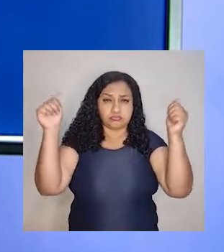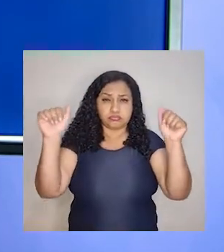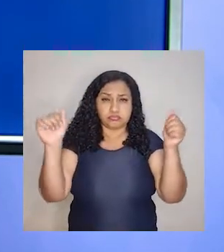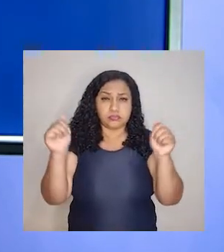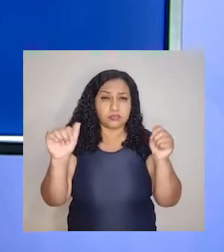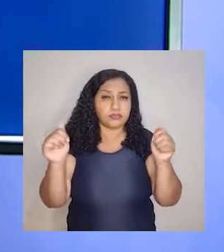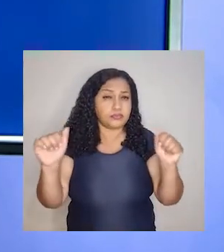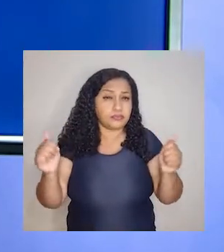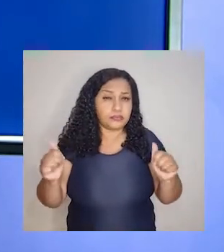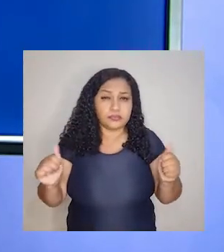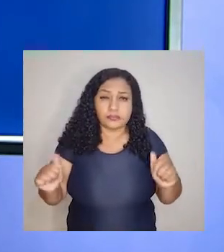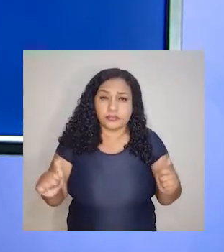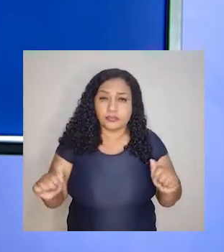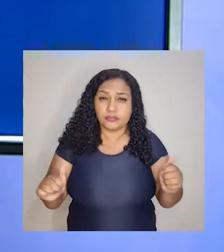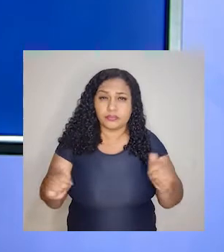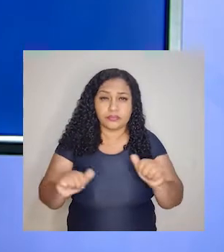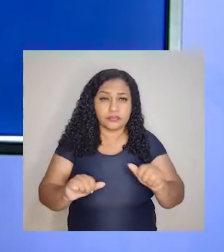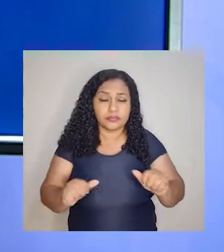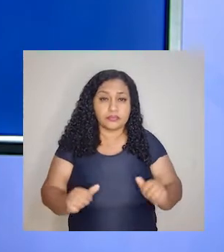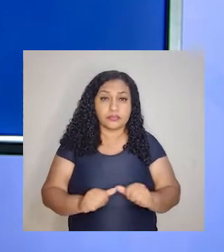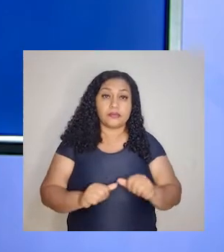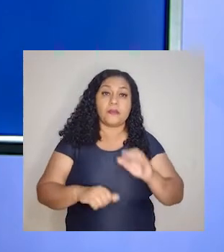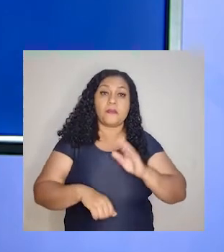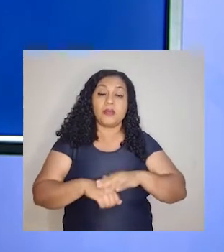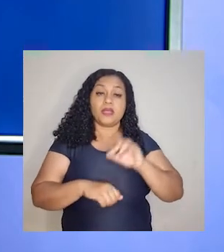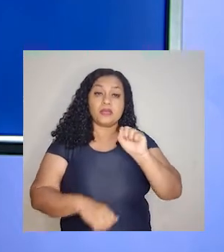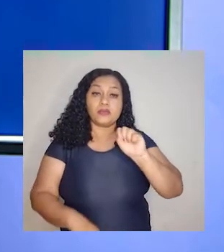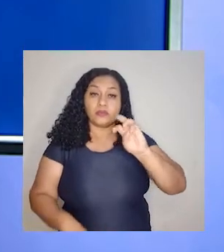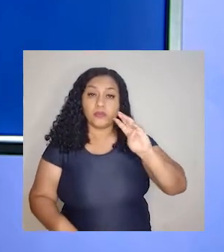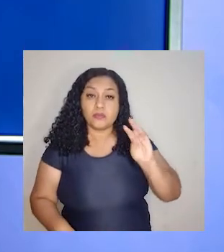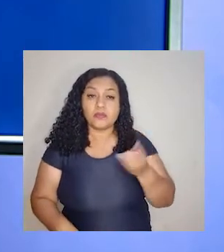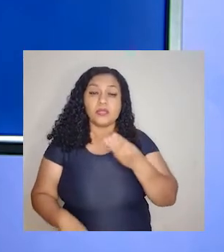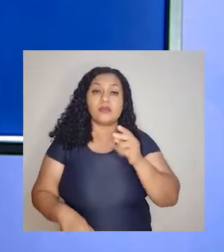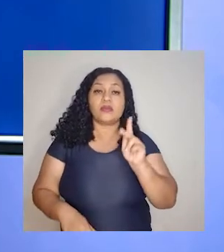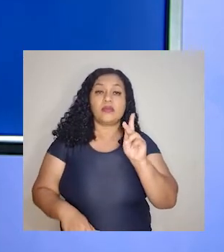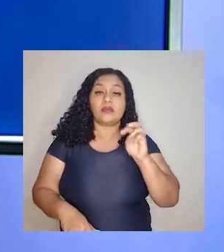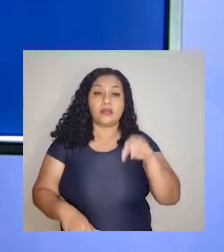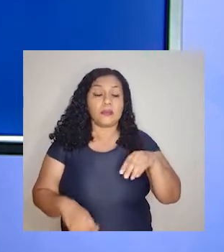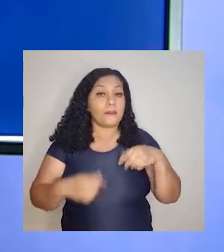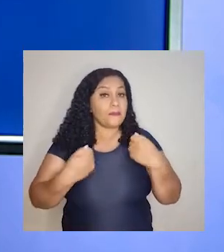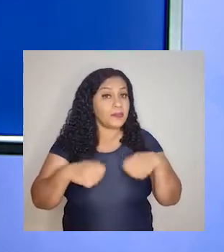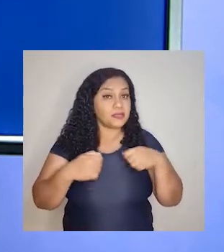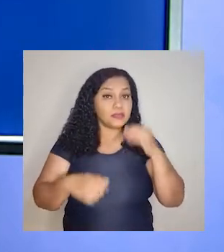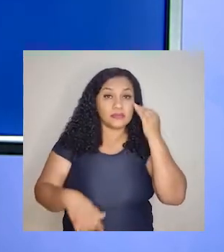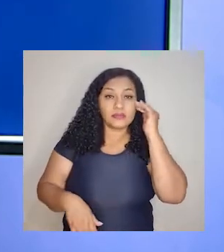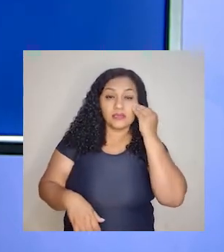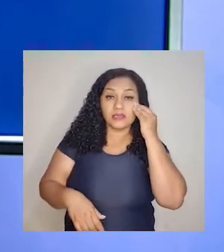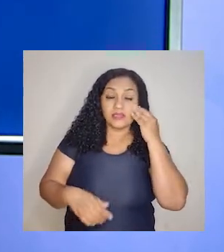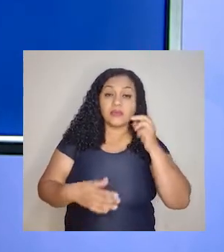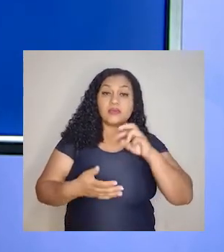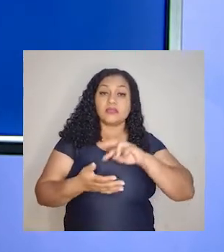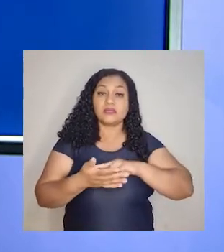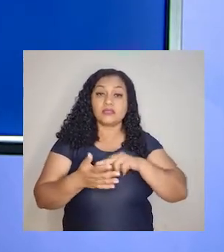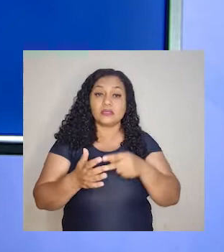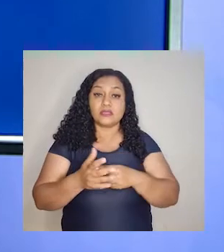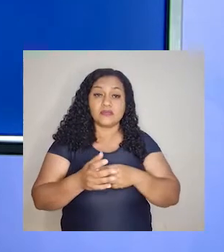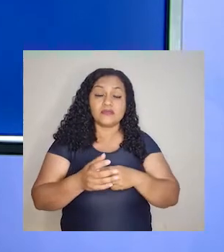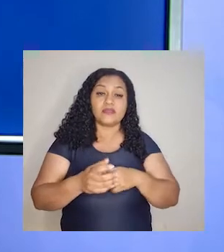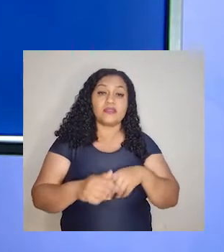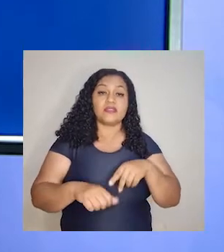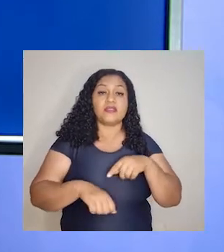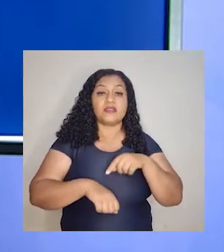Continental seria um território grande mais de 8 milhões de quilômetros quadrados nós precisamos ter